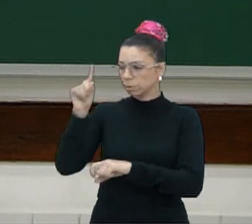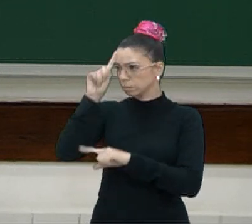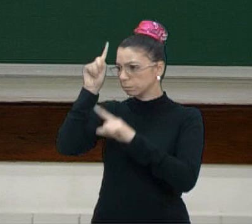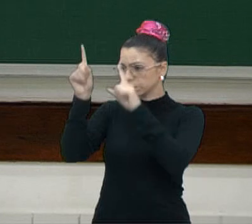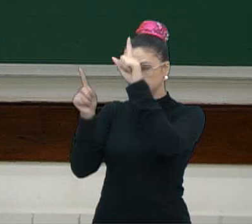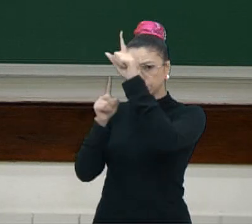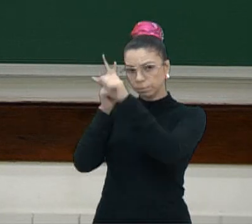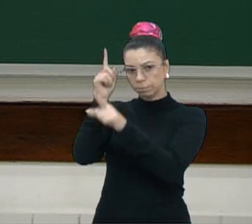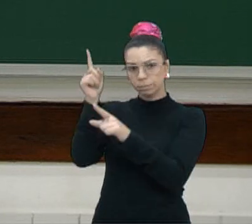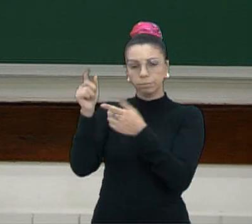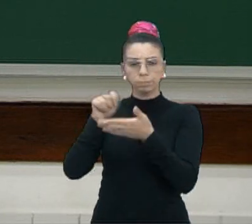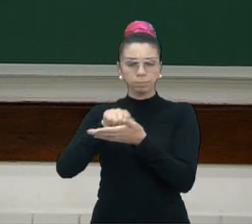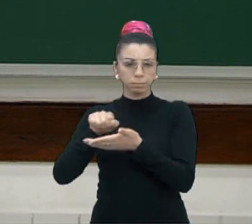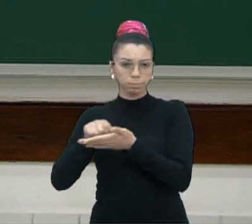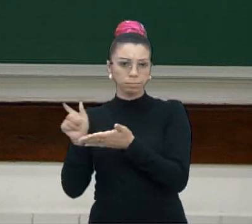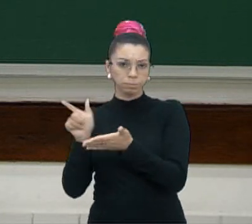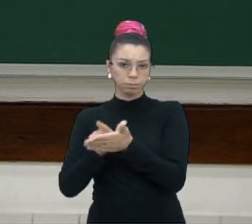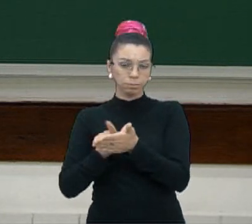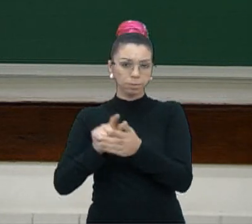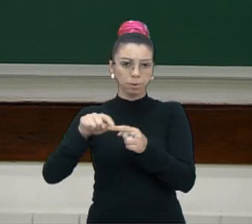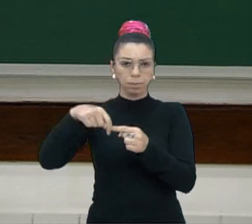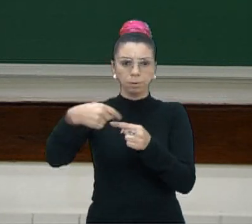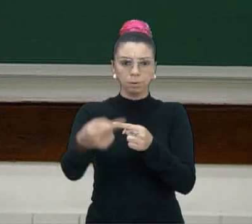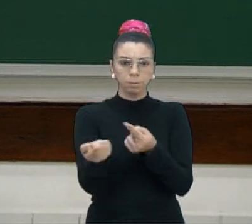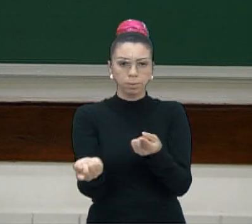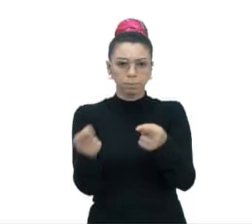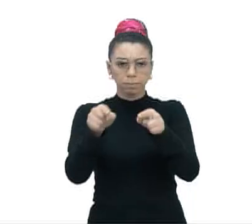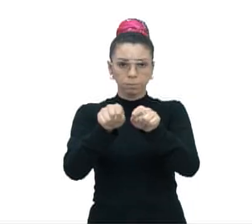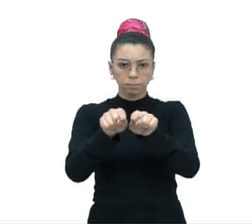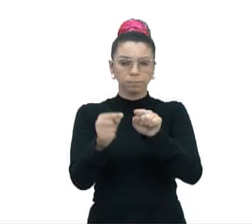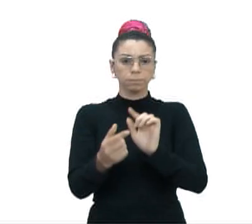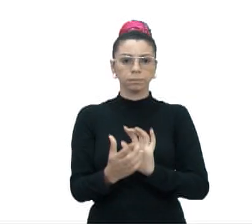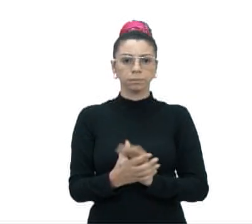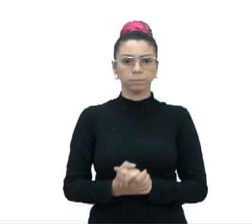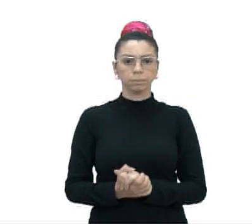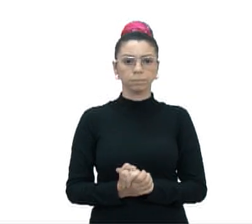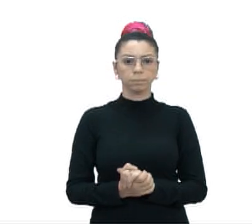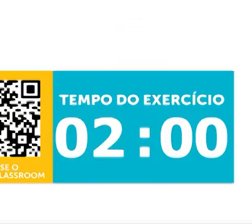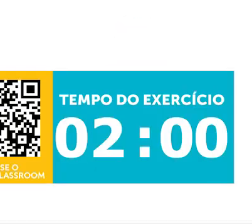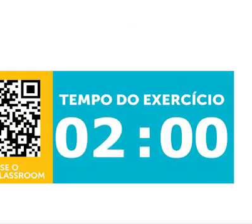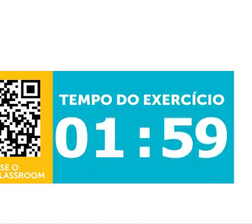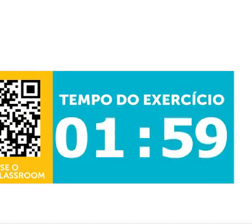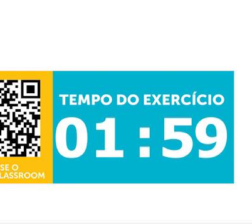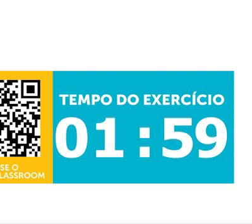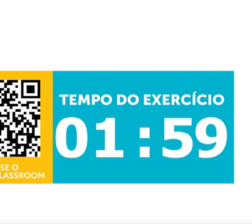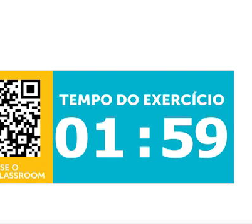criatividade no papel e eu volto para continuar.